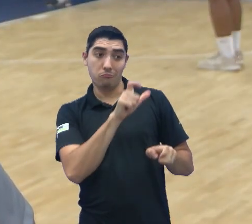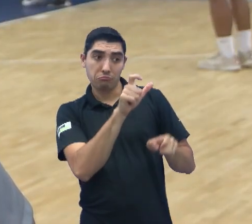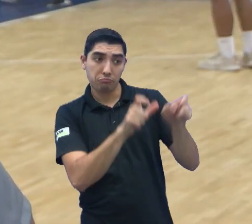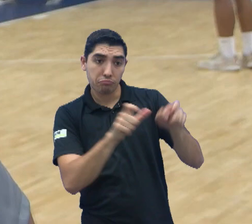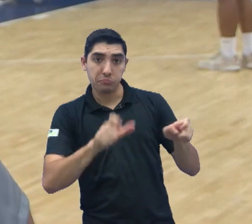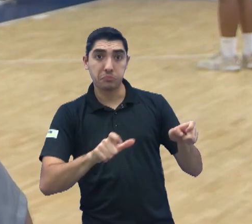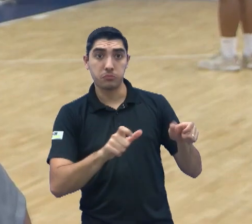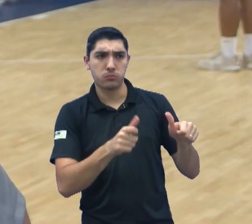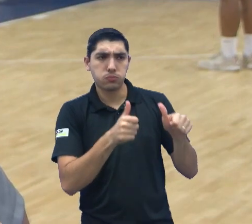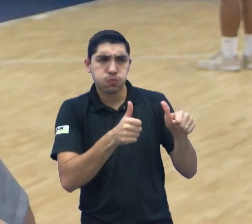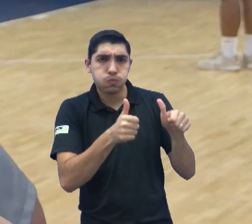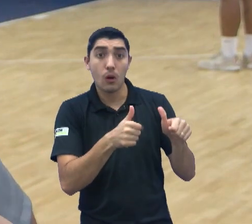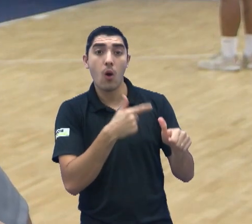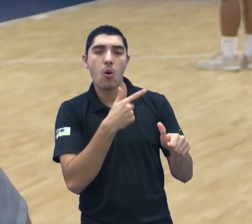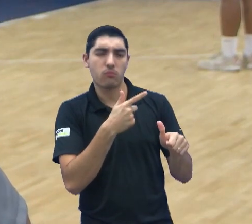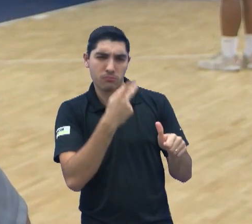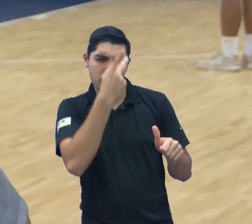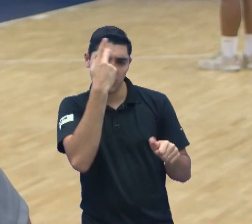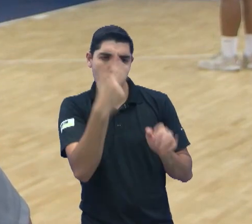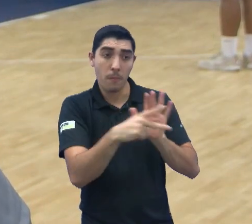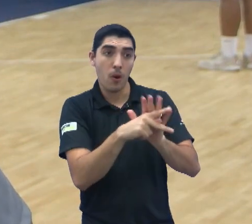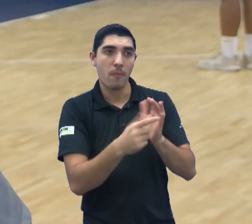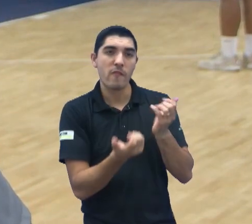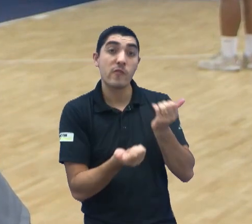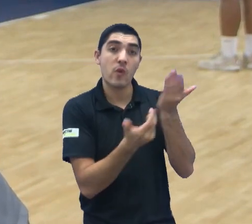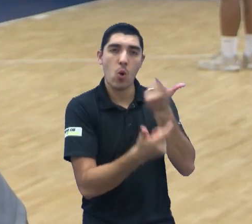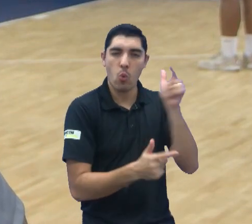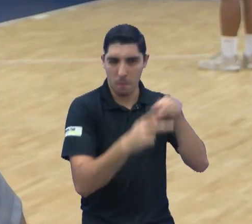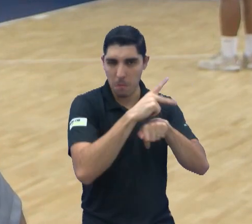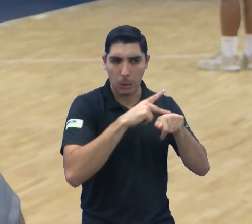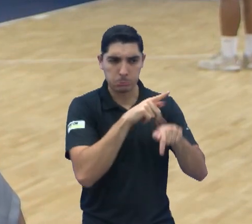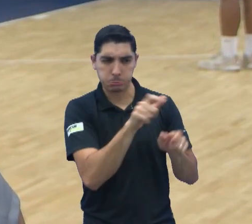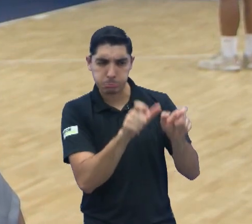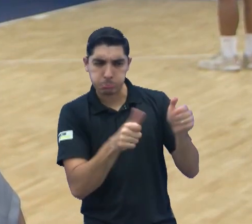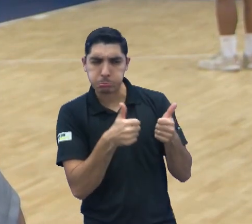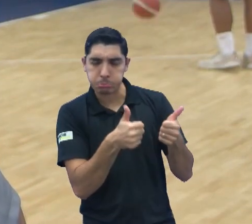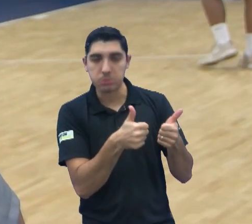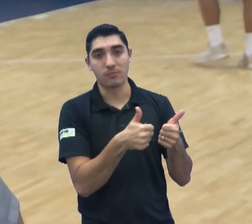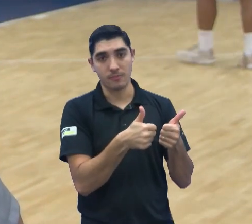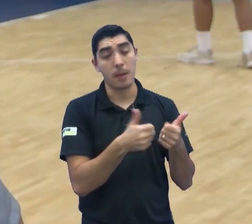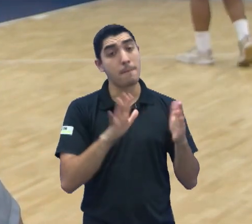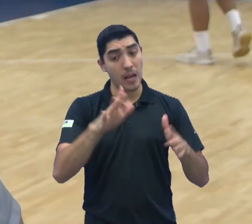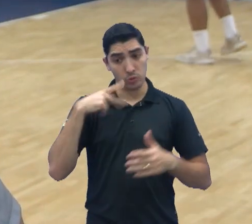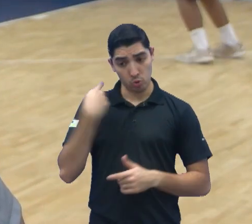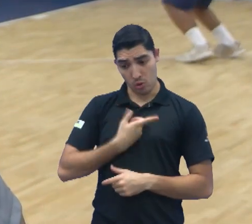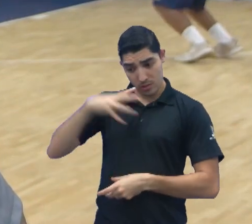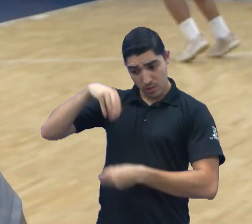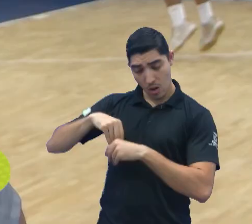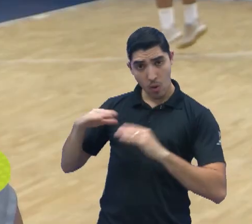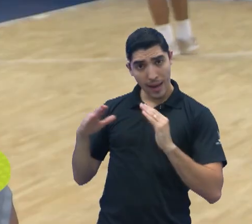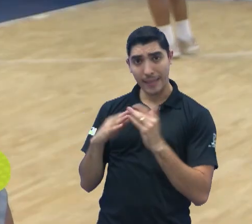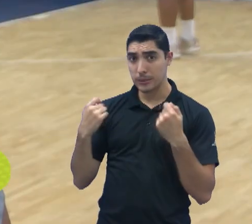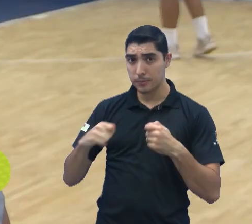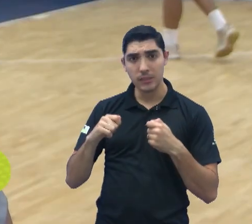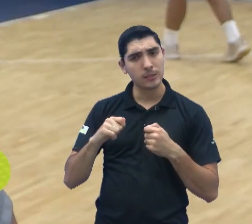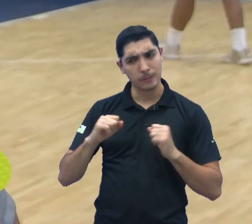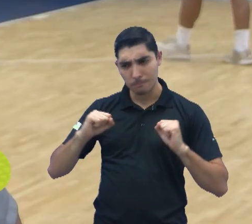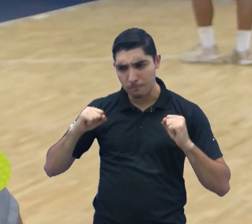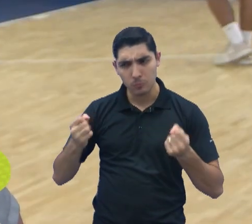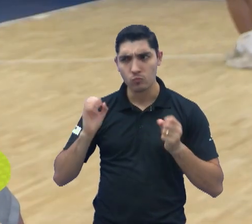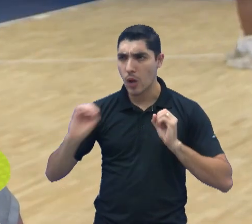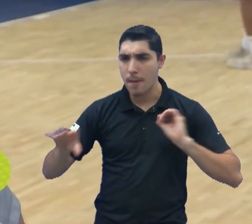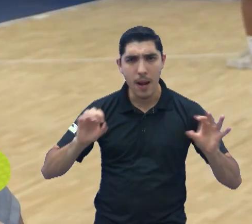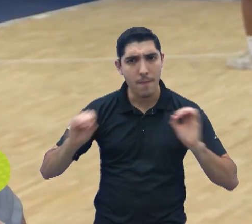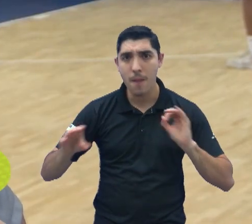bastante. Mas a gente sabe que jogando aqui no Lineu, nossa equipe também é muito forte, nós precisamos correr bem a quadra, fazer nosso papel dentro de